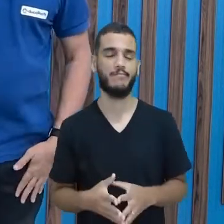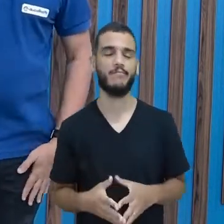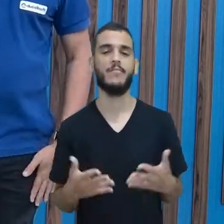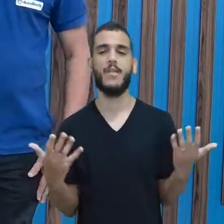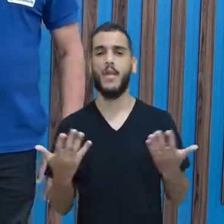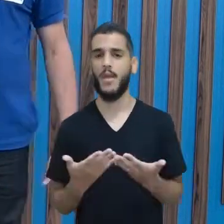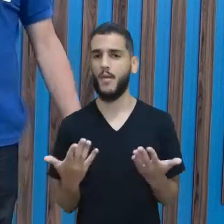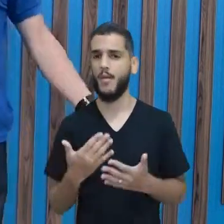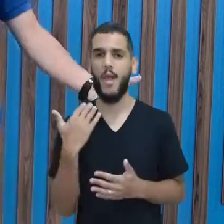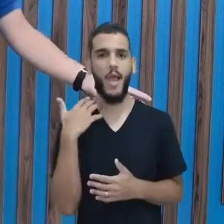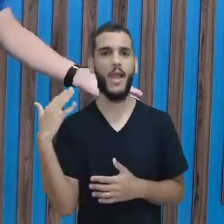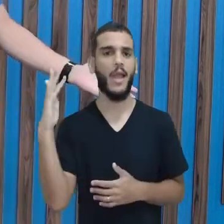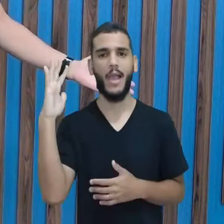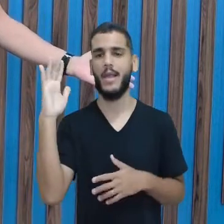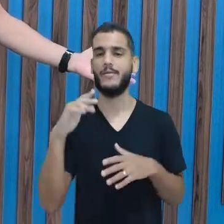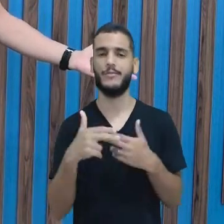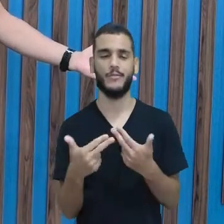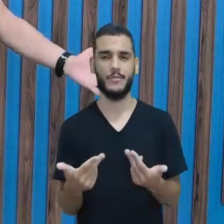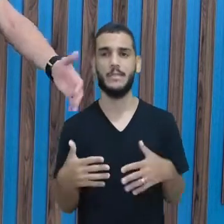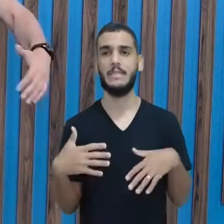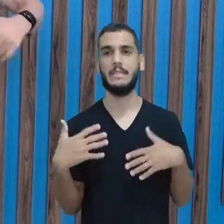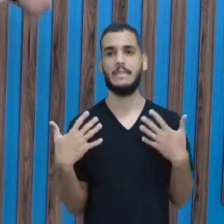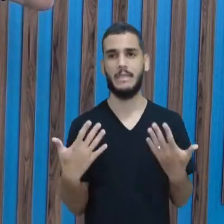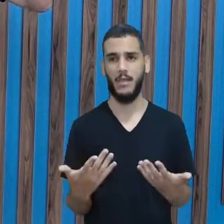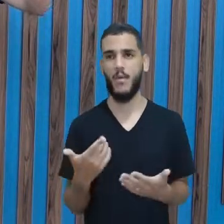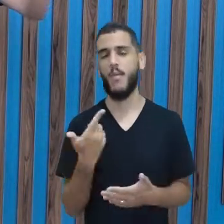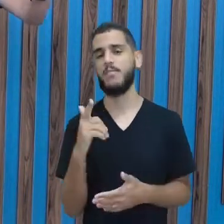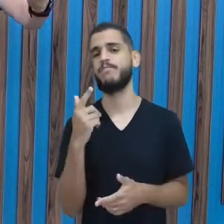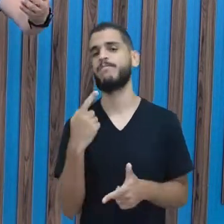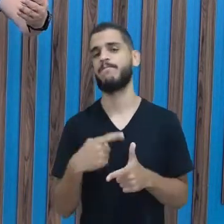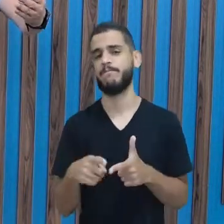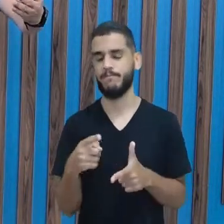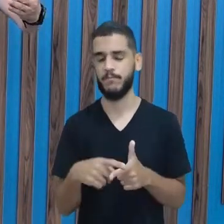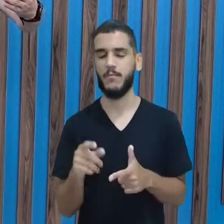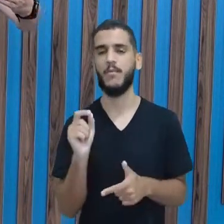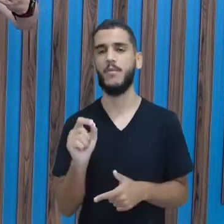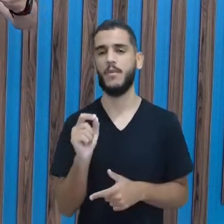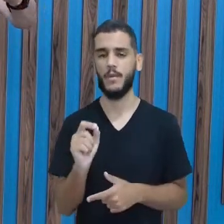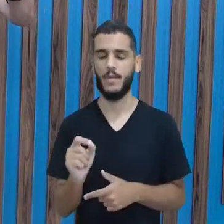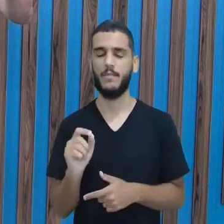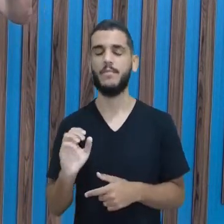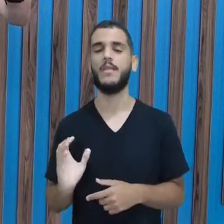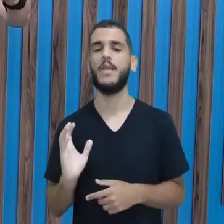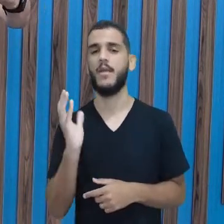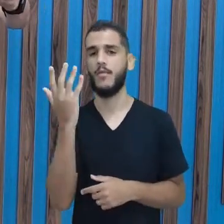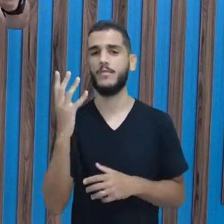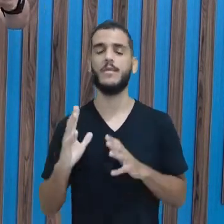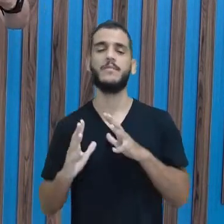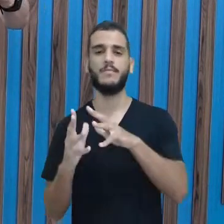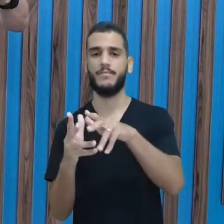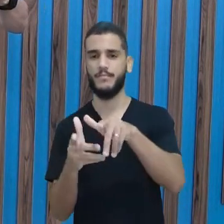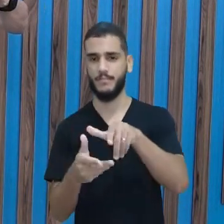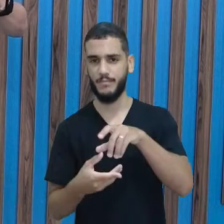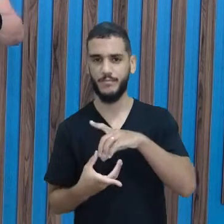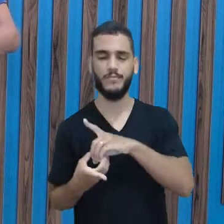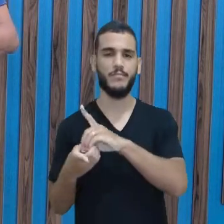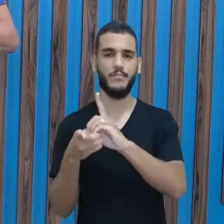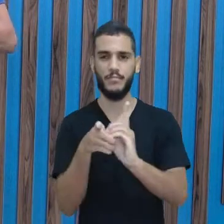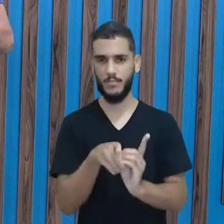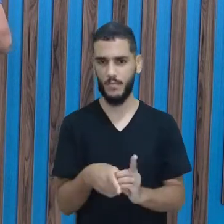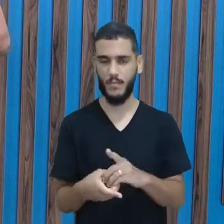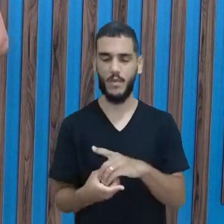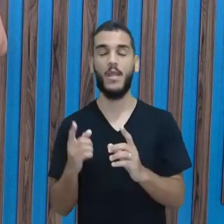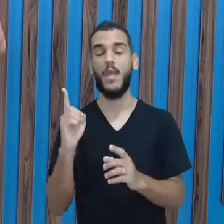mais. Não é mais. Né? Então, outro problema, ó, provocado pela globalização é o quê? É